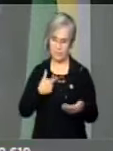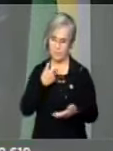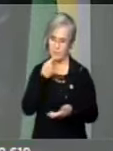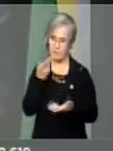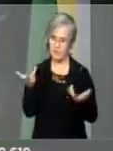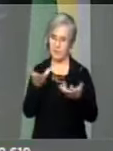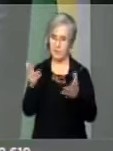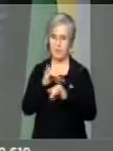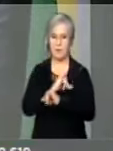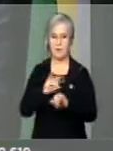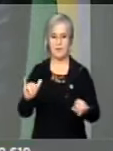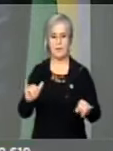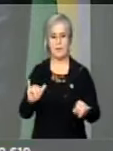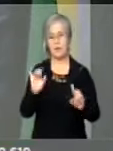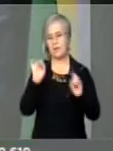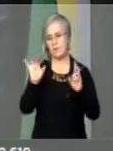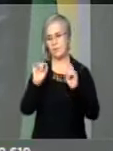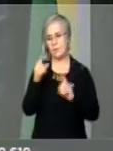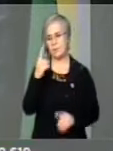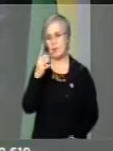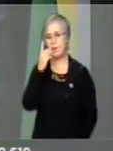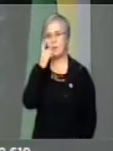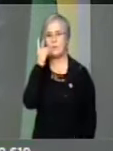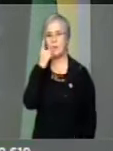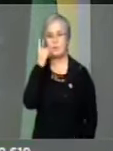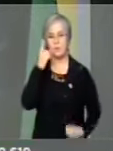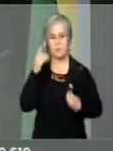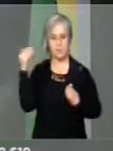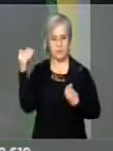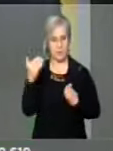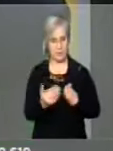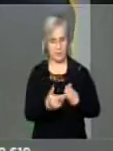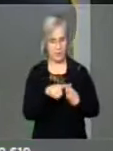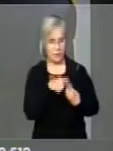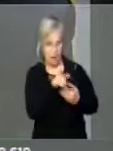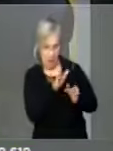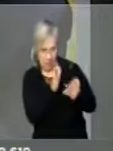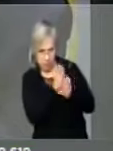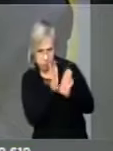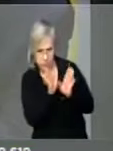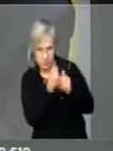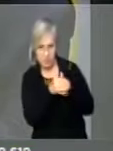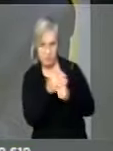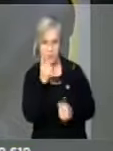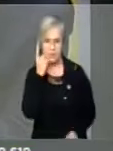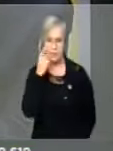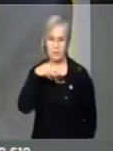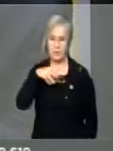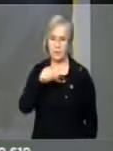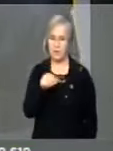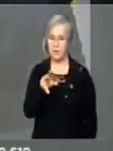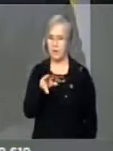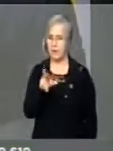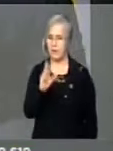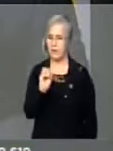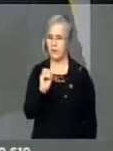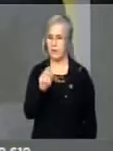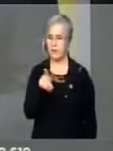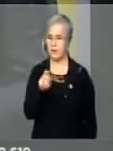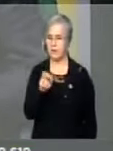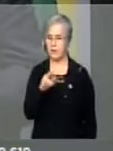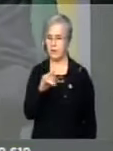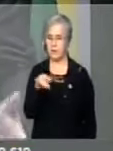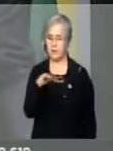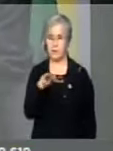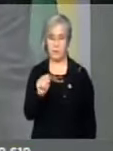destaque à presença de um deputado em especial, que está escondidinho aqui atrás da mesa, o deputado Mauro Pereira, né? Ele não é um